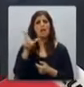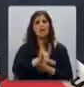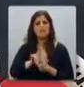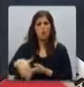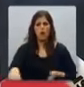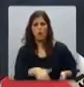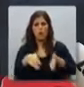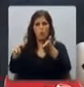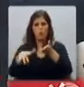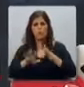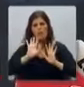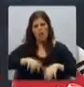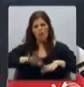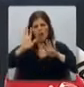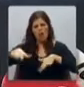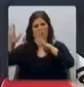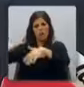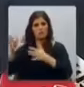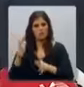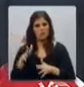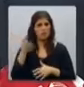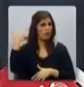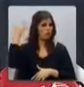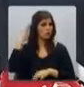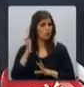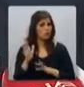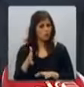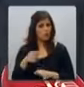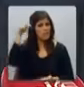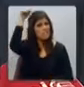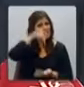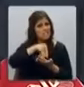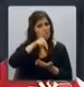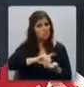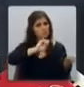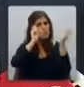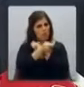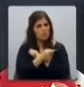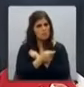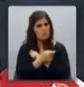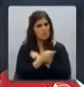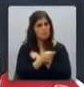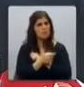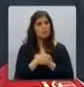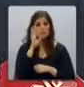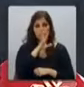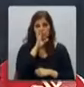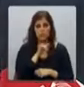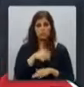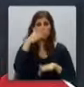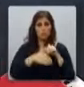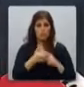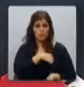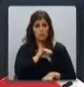Lisboa, em grandes manifestações, portanto, que se realizaram já de exigência por uma mudança. Portanto, se isso acontece em